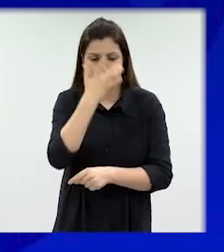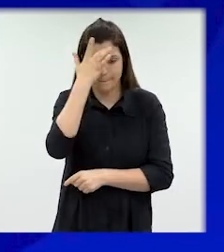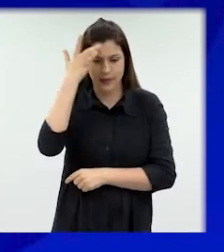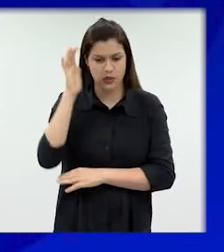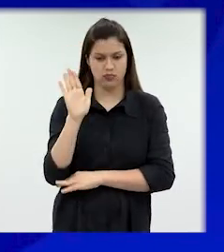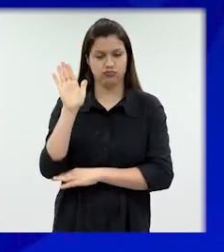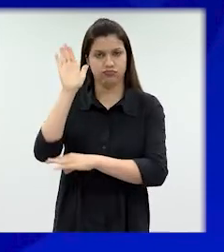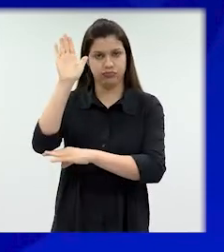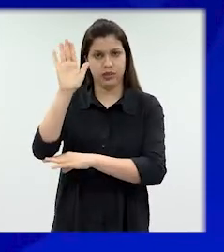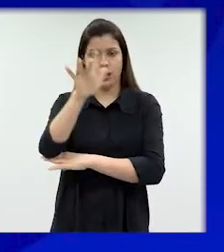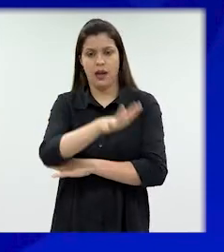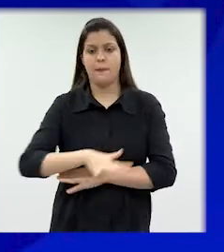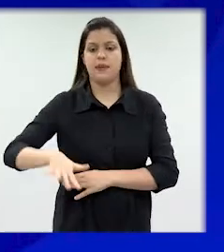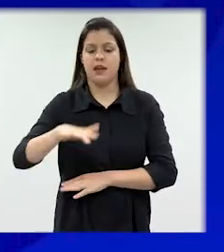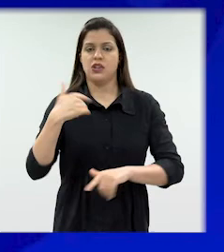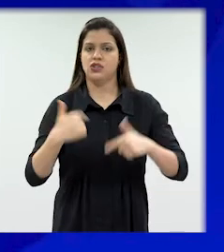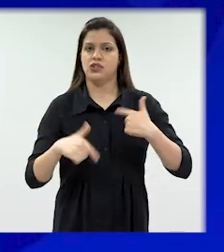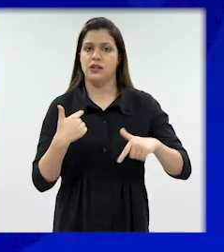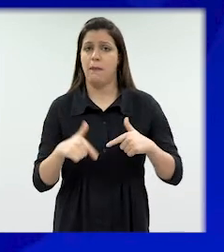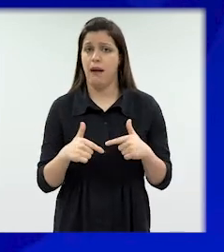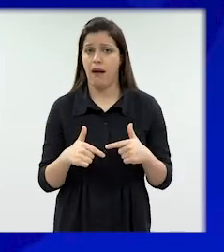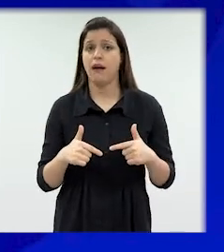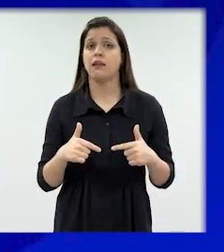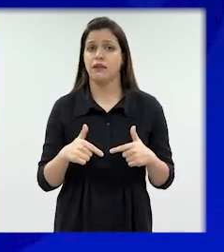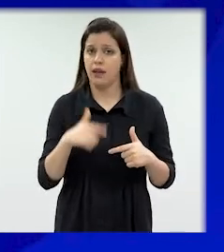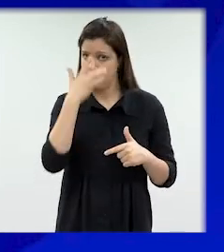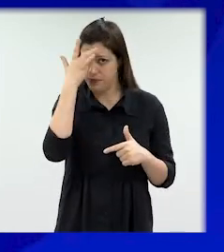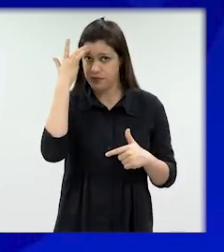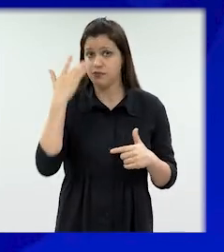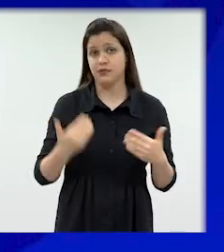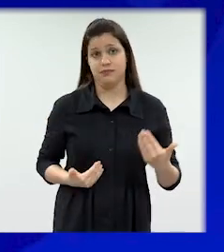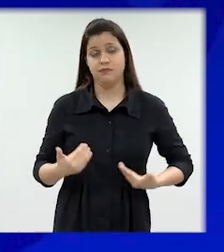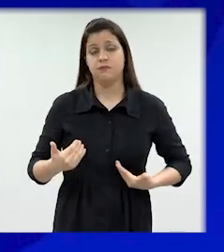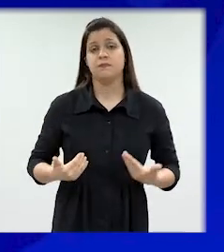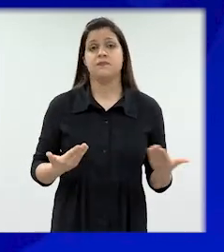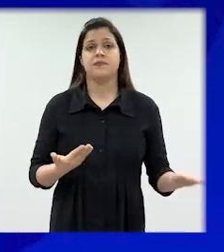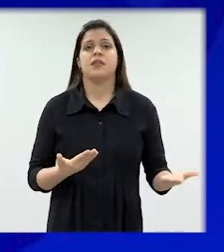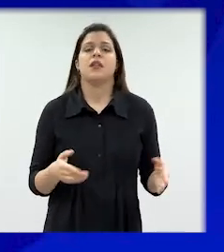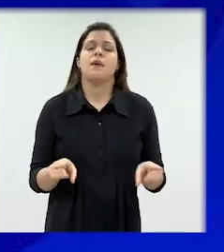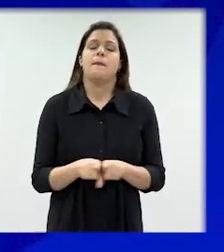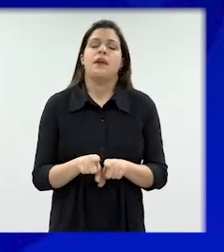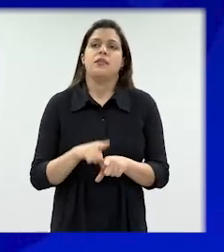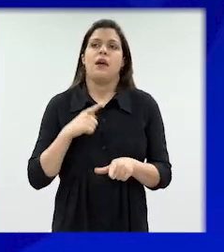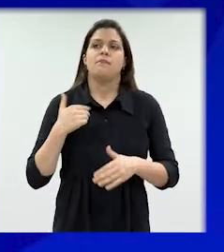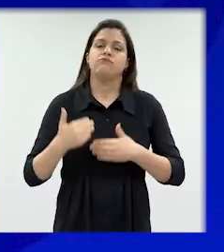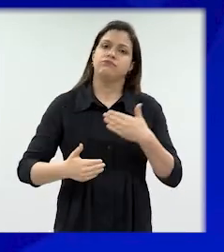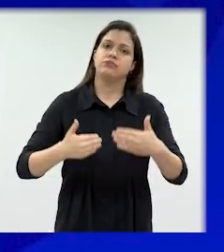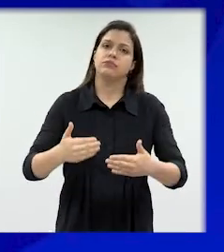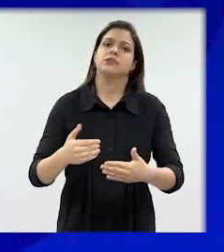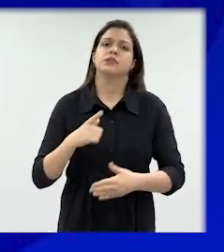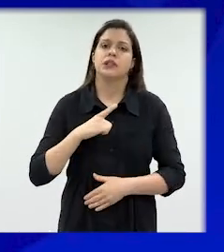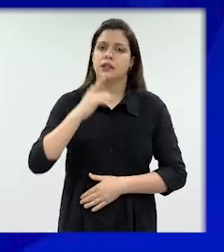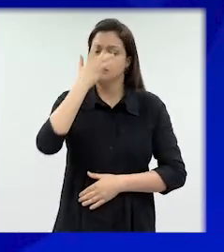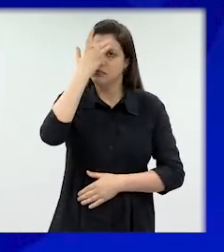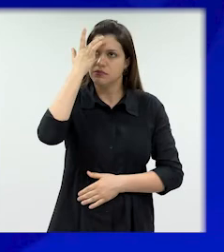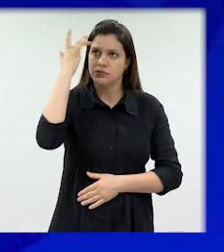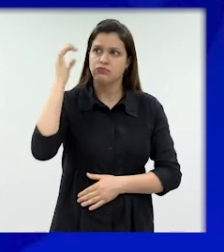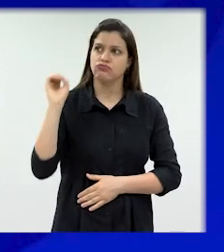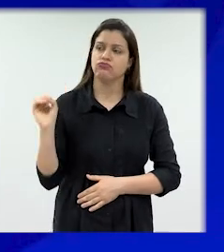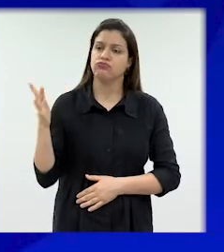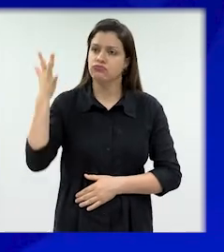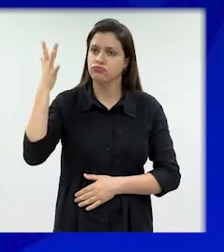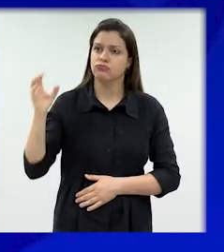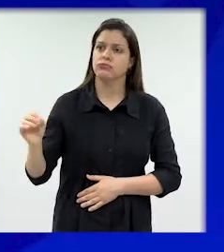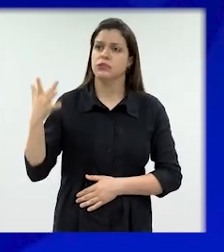que trabalham em todo o processo eleitoral. E isso, à medida que o processo vai se desenvolvendo, as questões vão surgindo. E nós